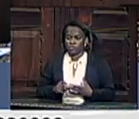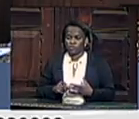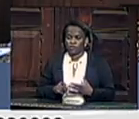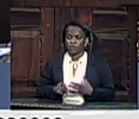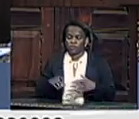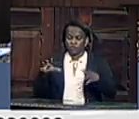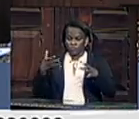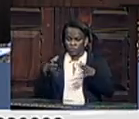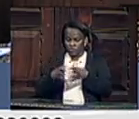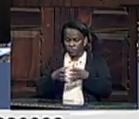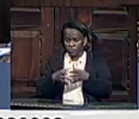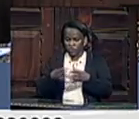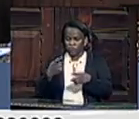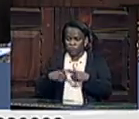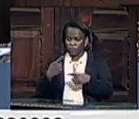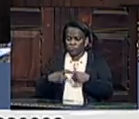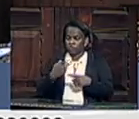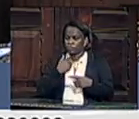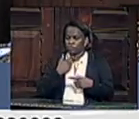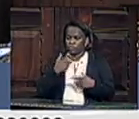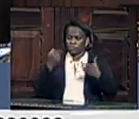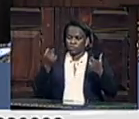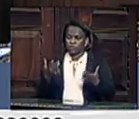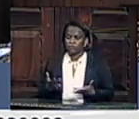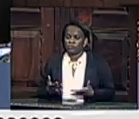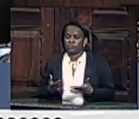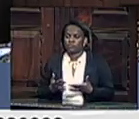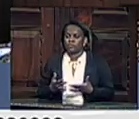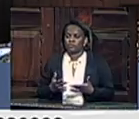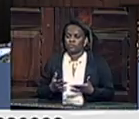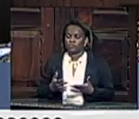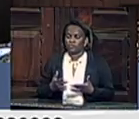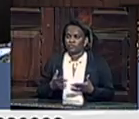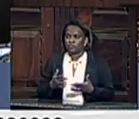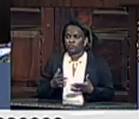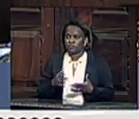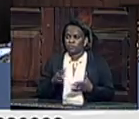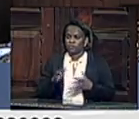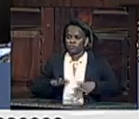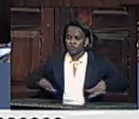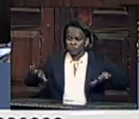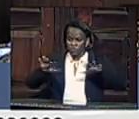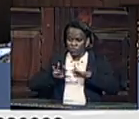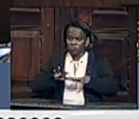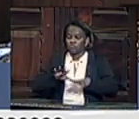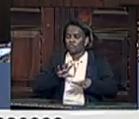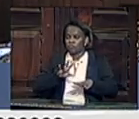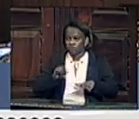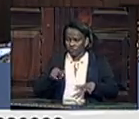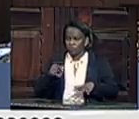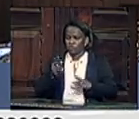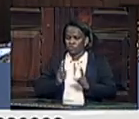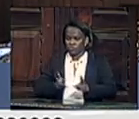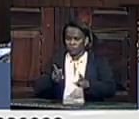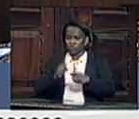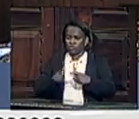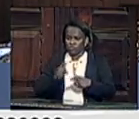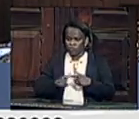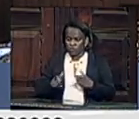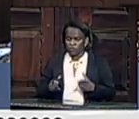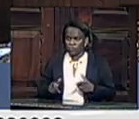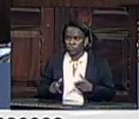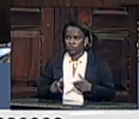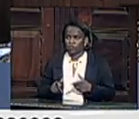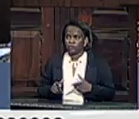conjunto, porque não dá para falar de forma genérica que vamos arrecadar mais X. Mais X